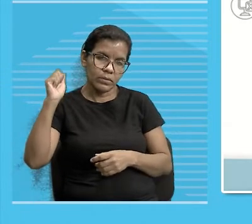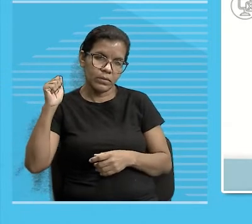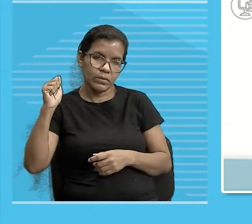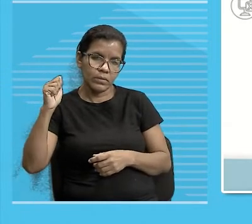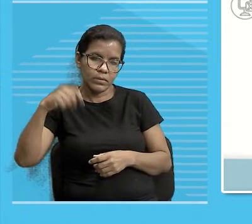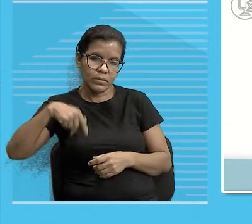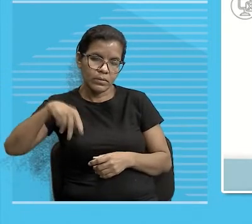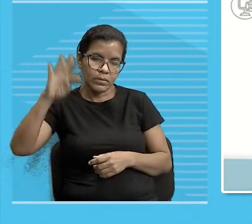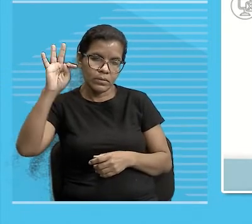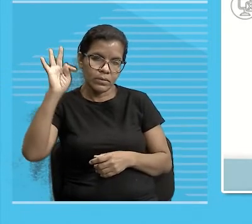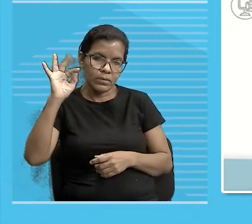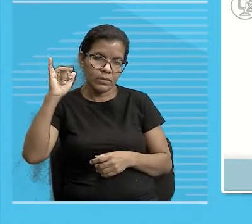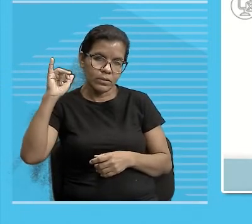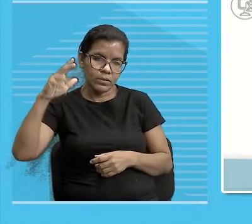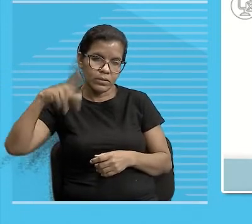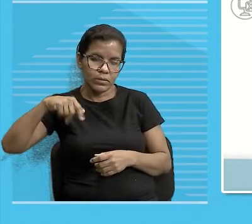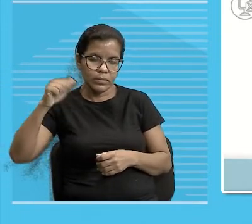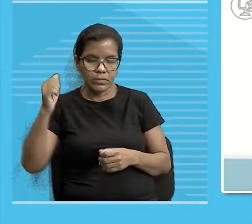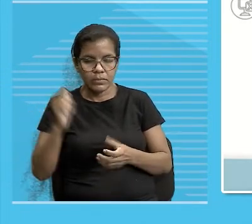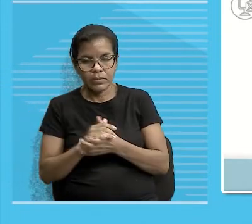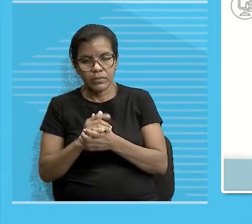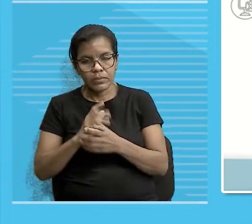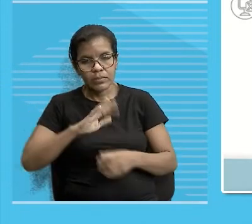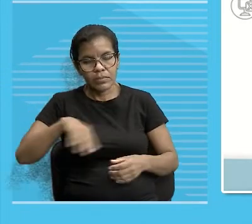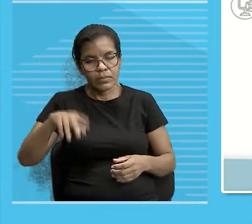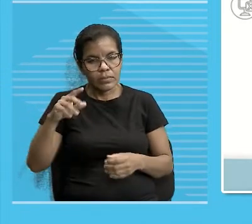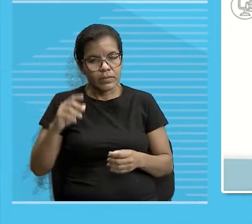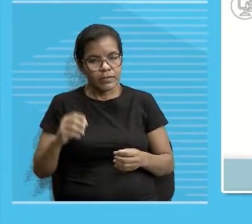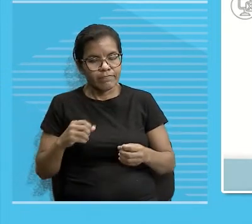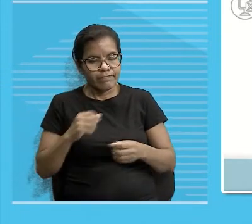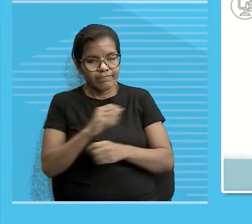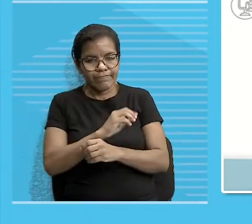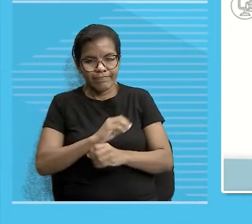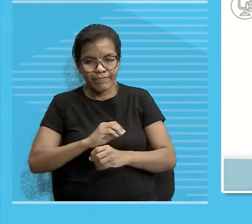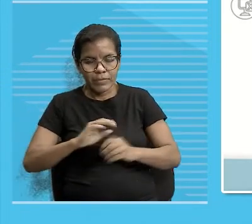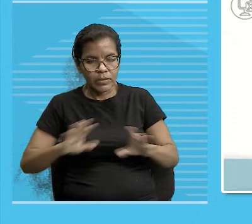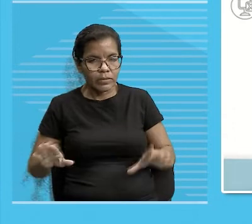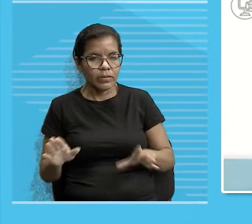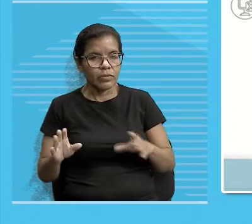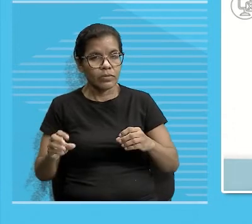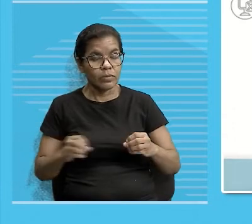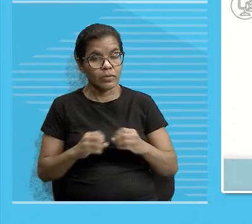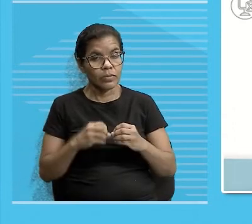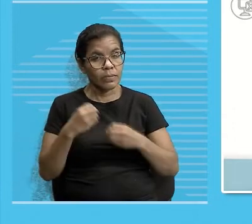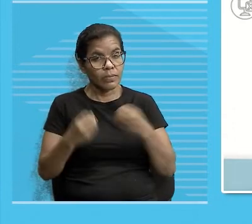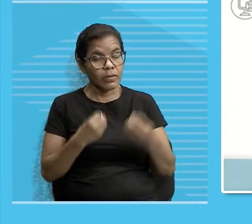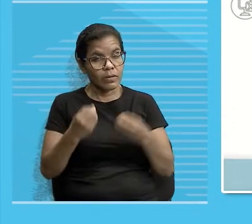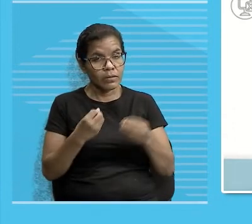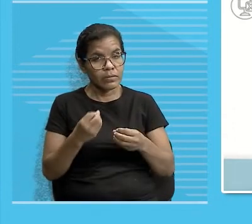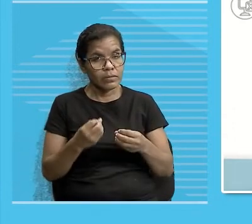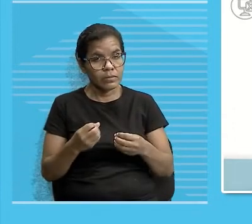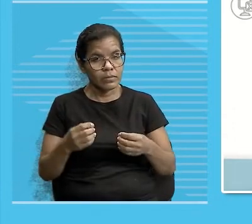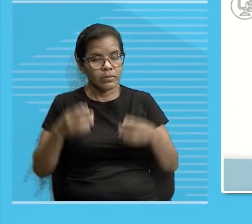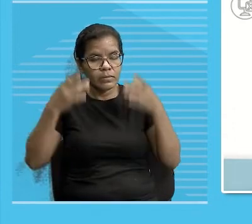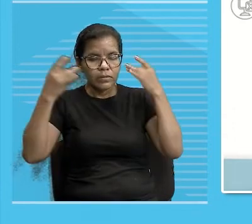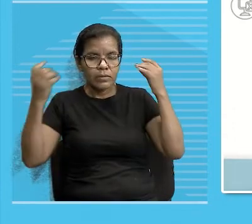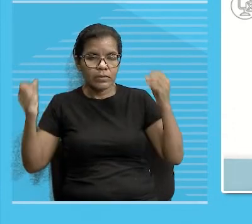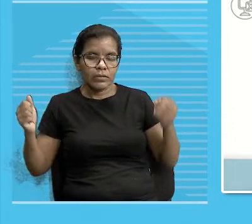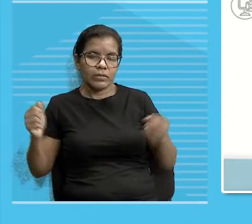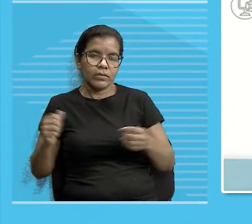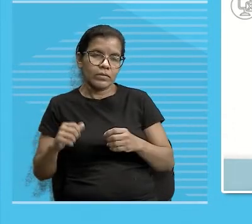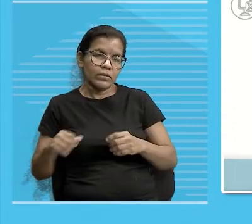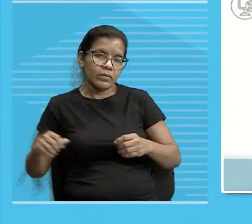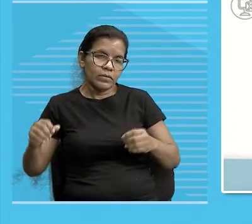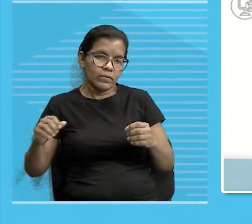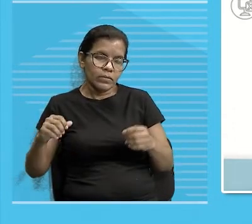crise iconoclasta lá na Idade Média. E aí, quando isso tudo é permitido, os artistas vão exagerar